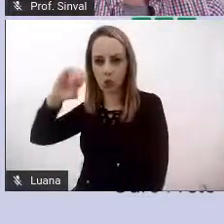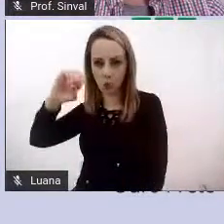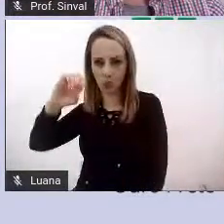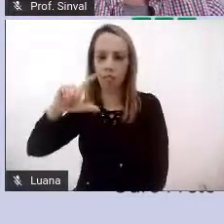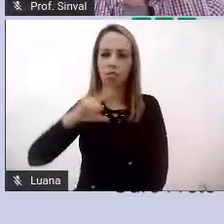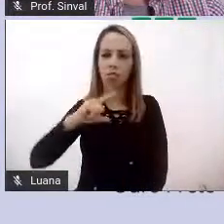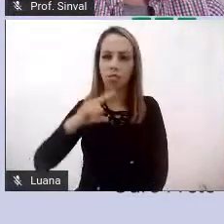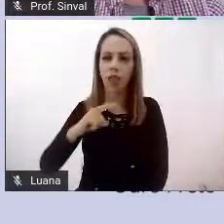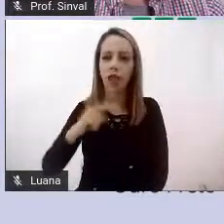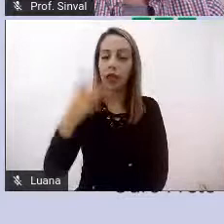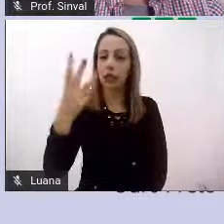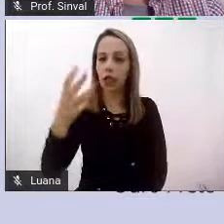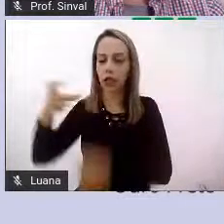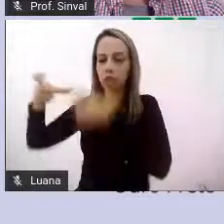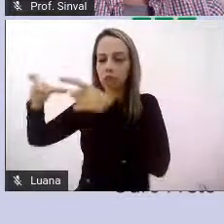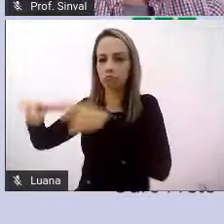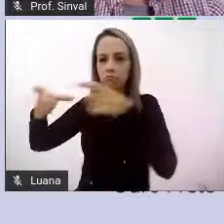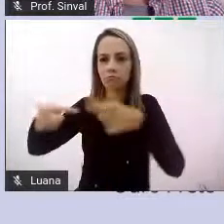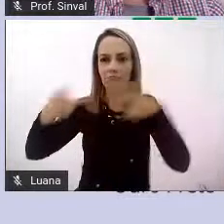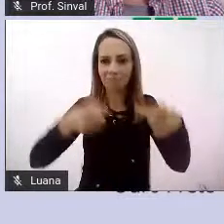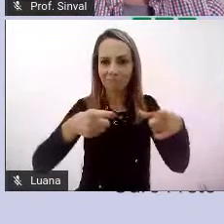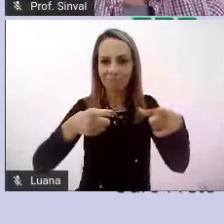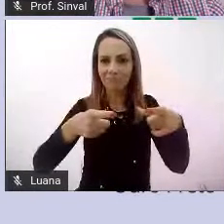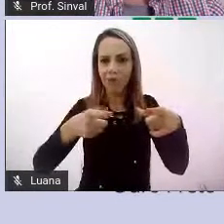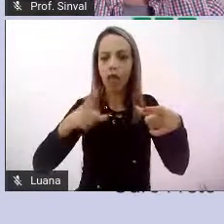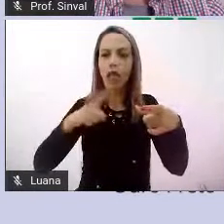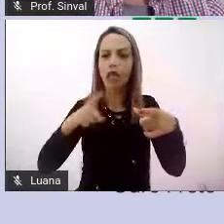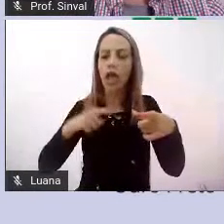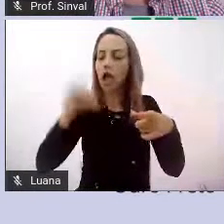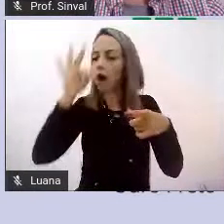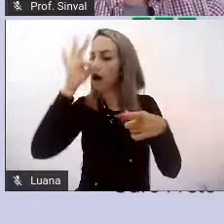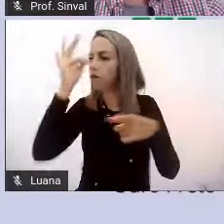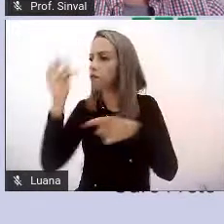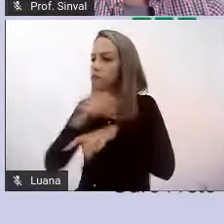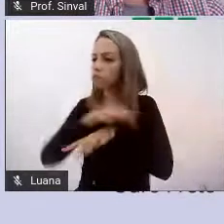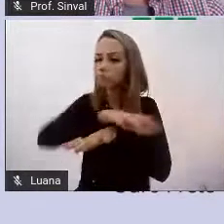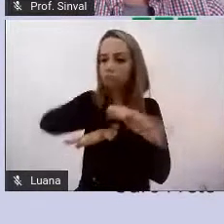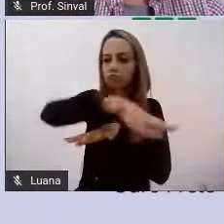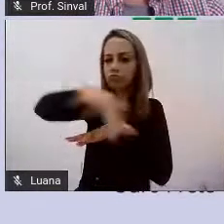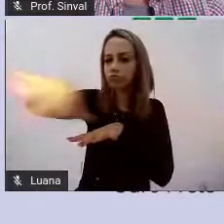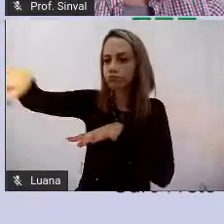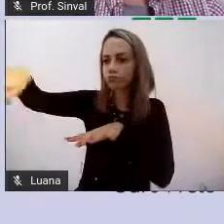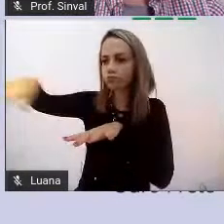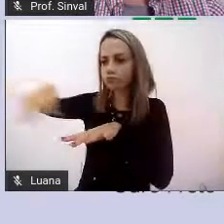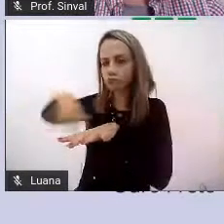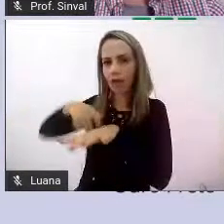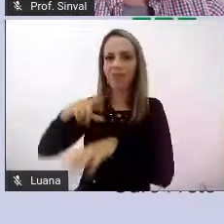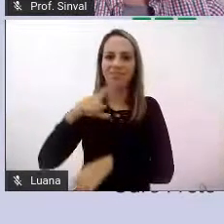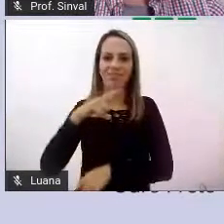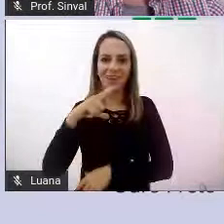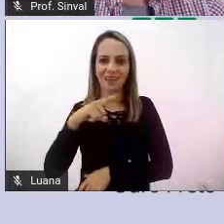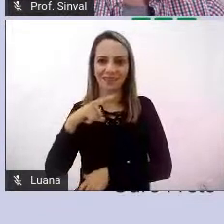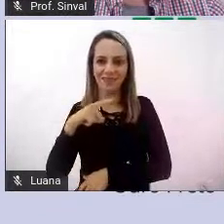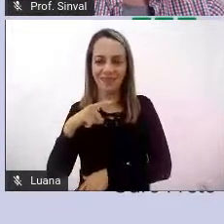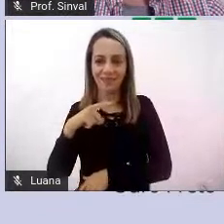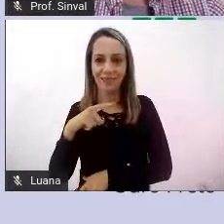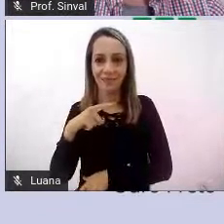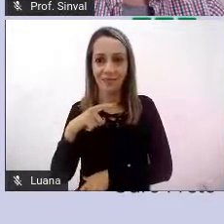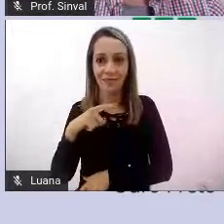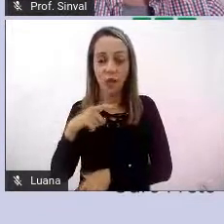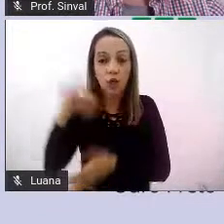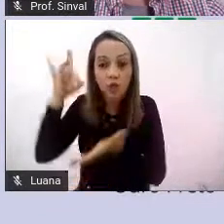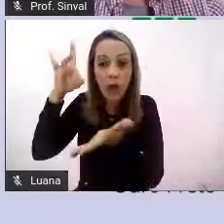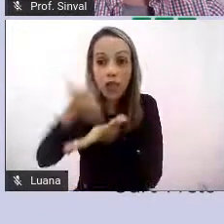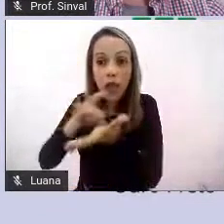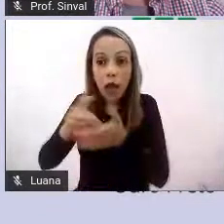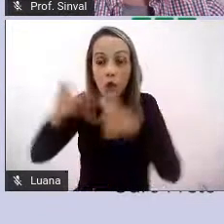em volta são os jardins do palácio. Então, veja que a área mesmo do palácio é muito menor do que a área do jardim.